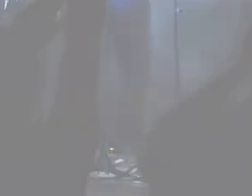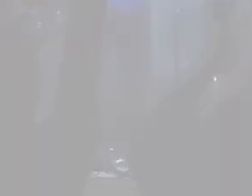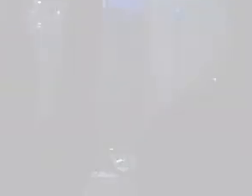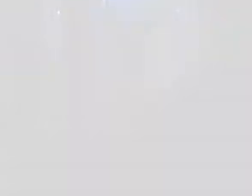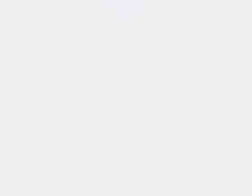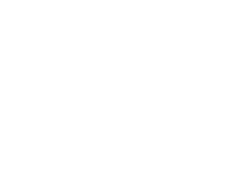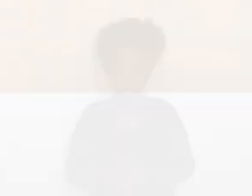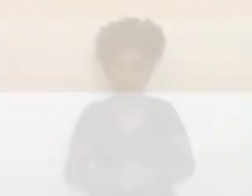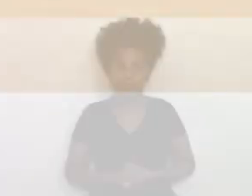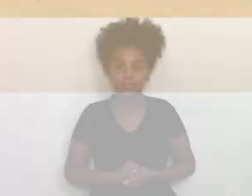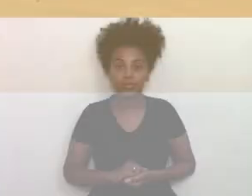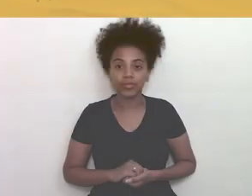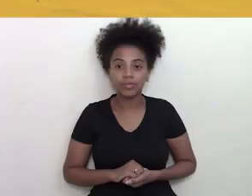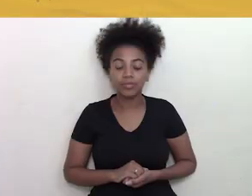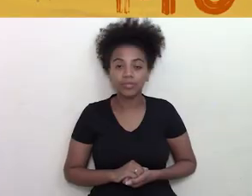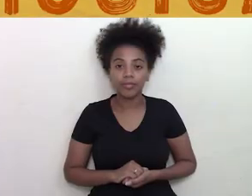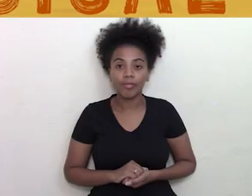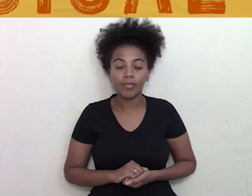Samba!